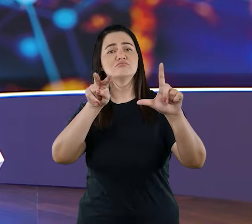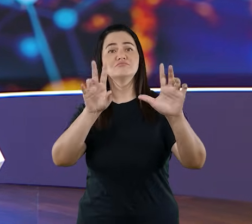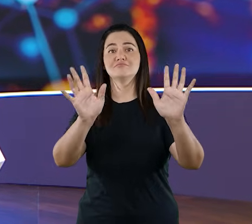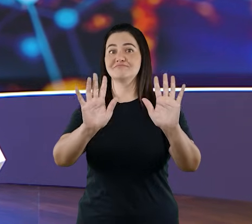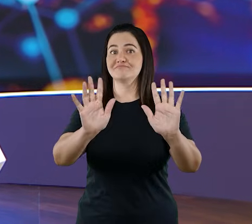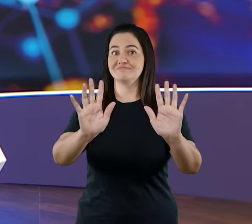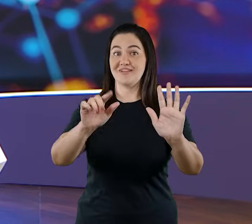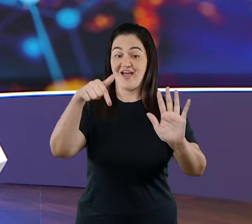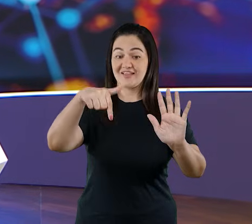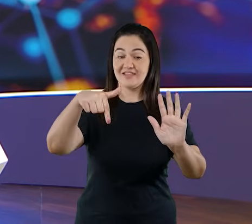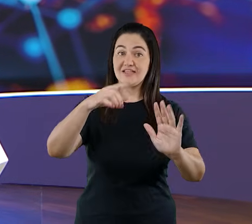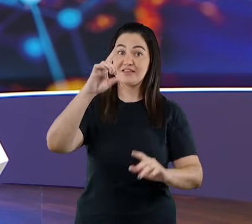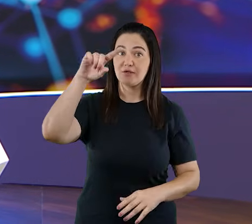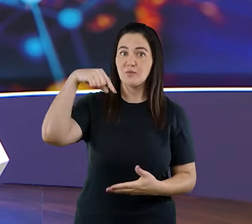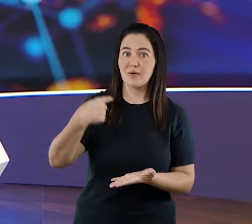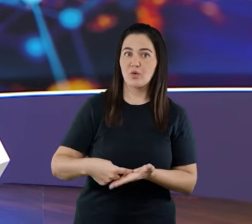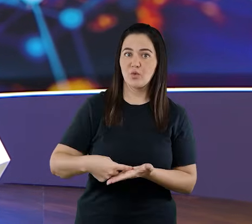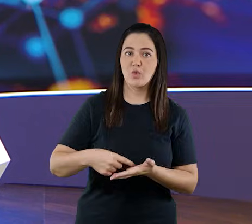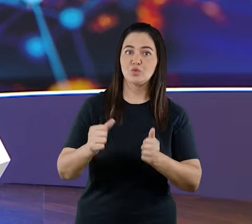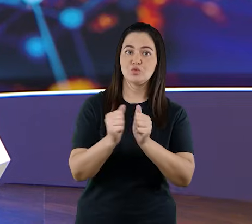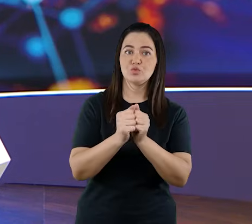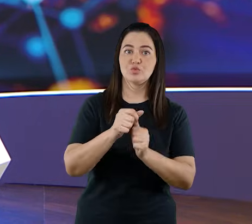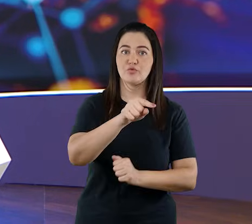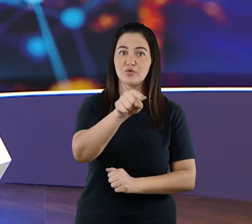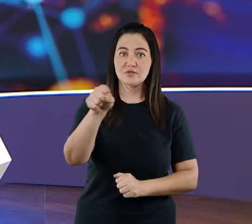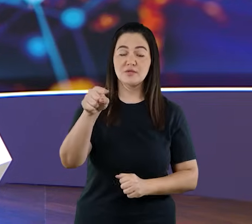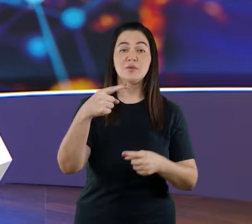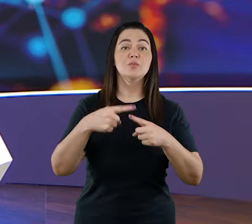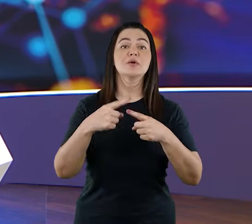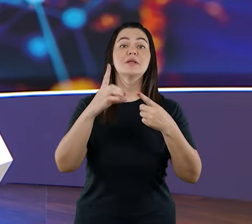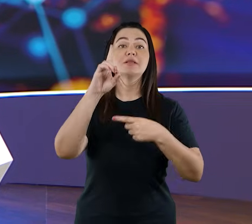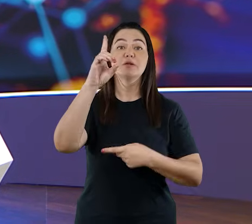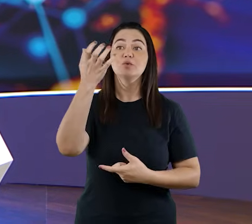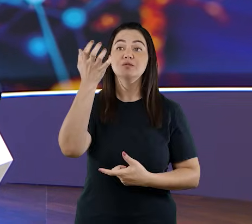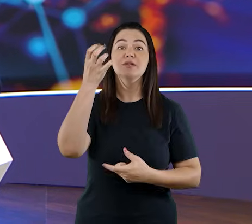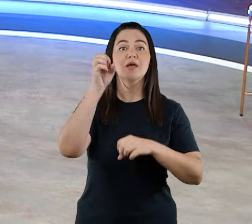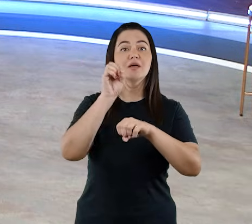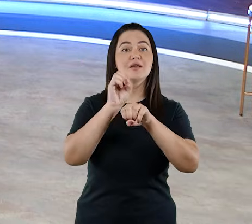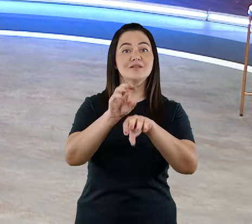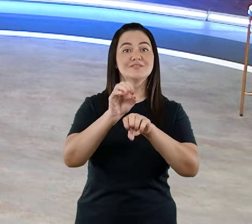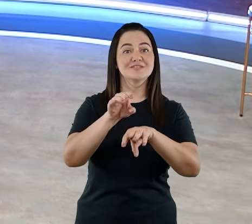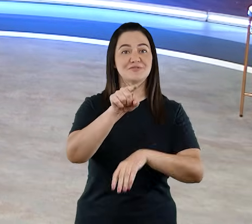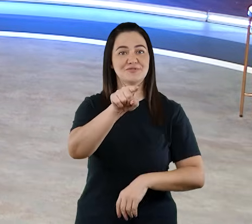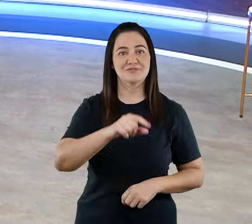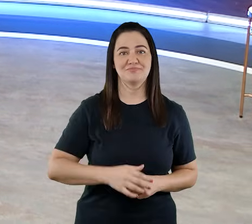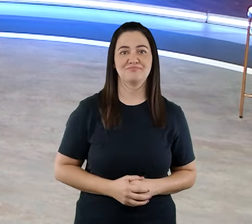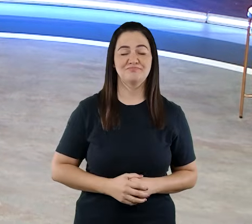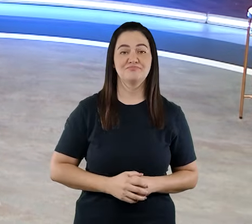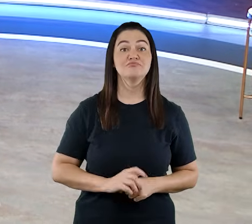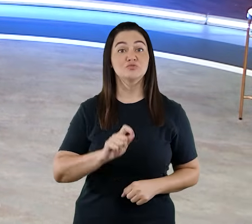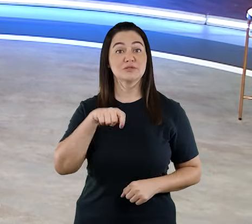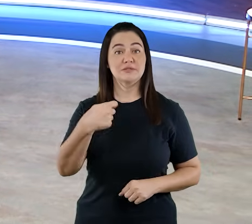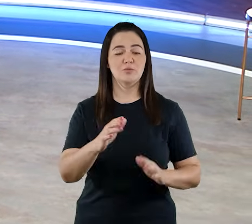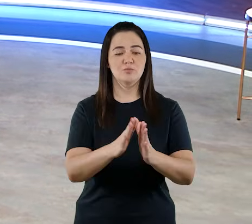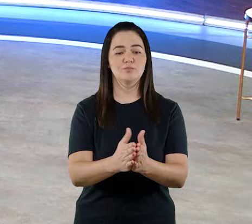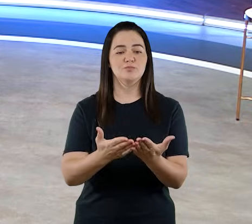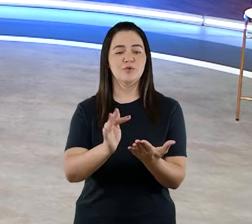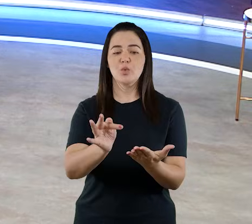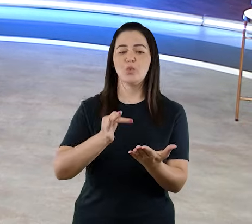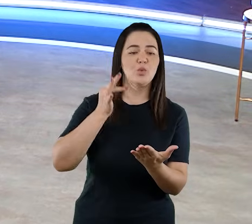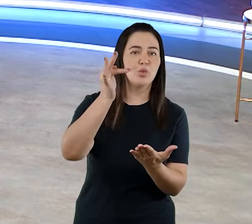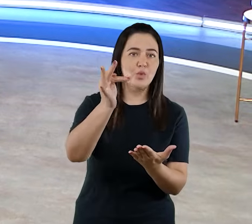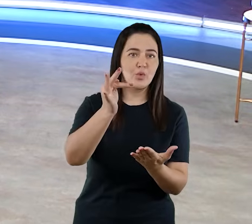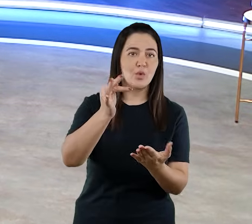Deus marcou esse encontro contigo, porque hoje Ele vai falar ao seu coração. O nome do programa é a Arena do